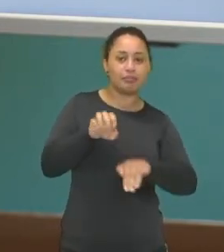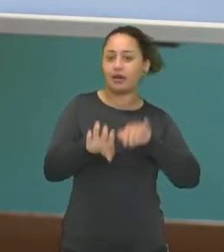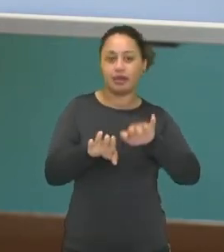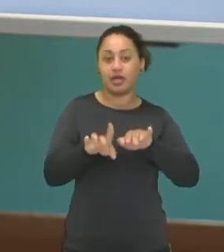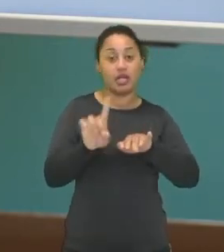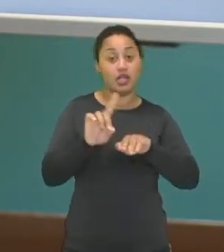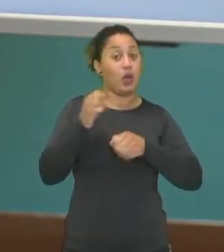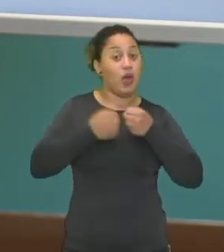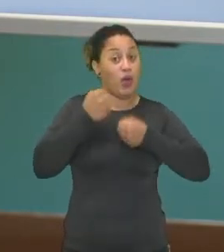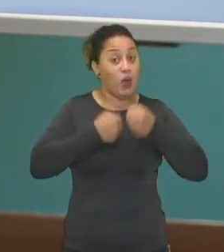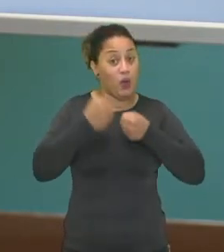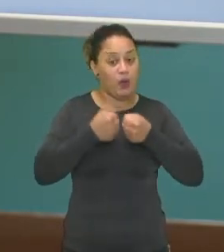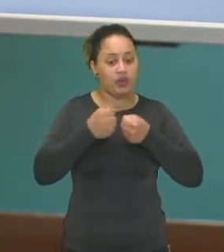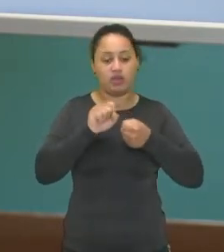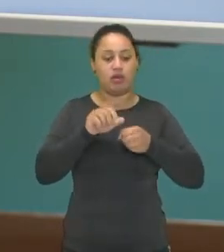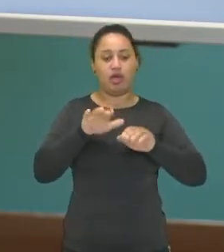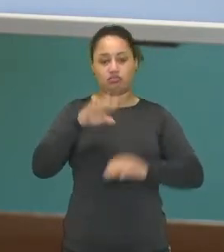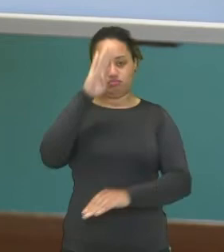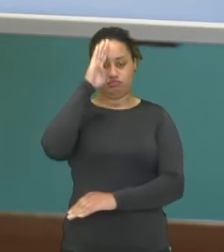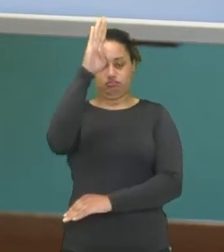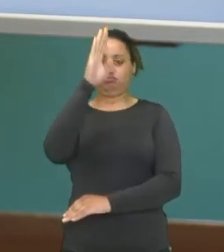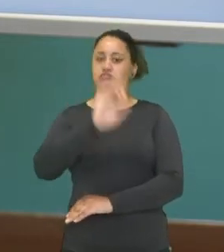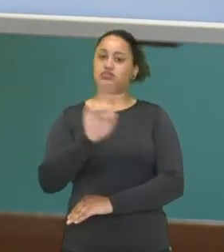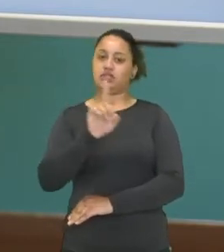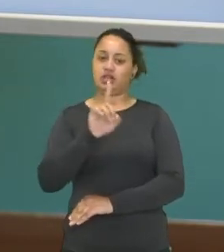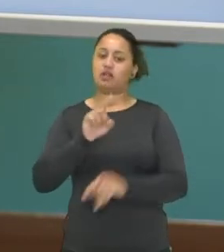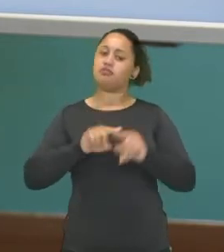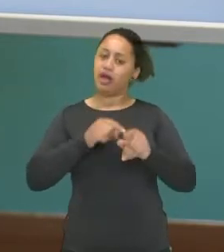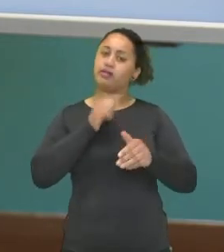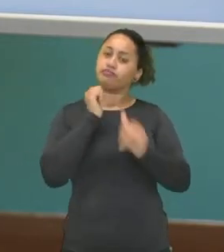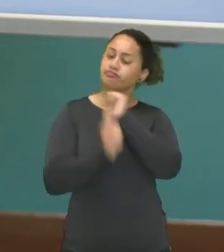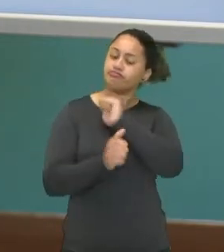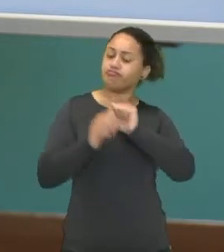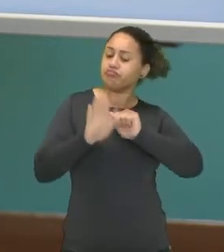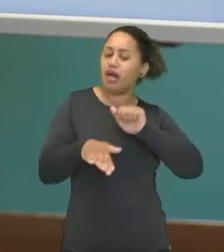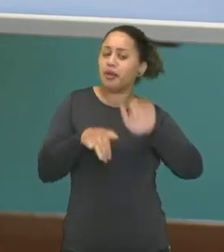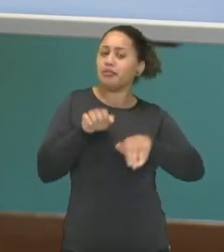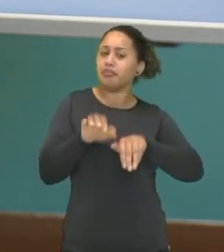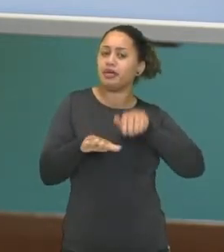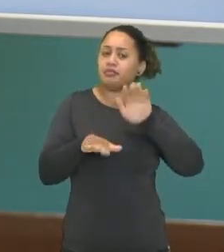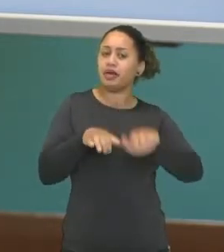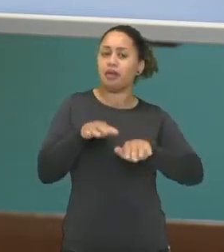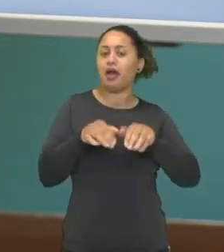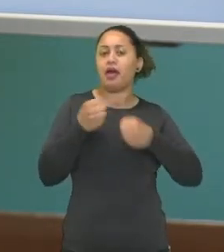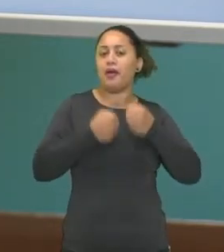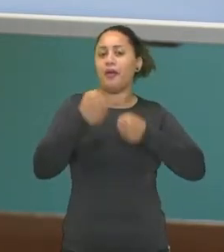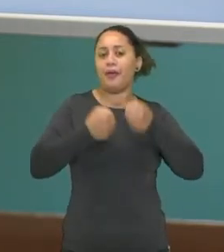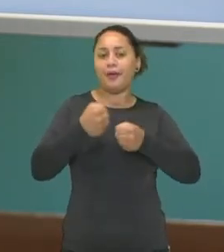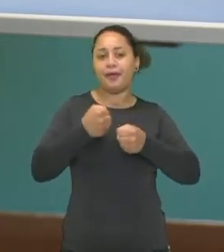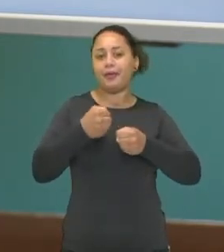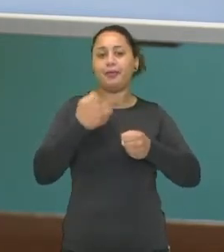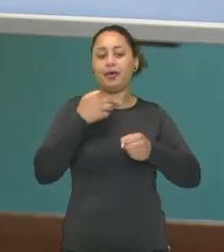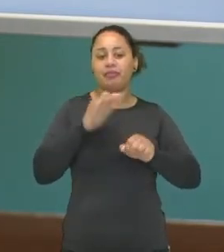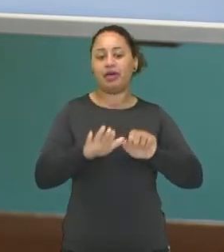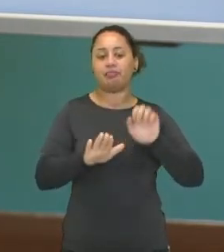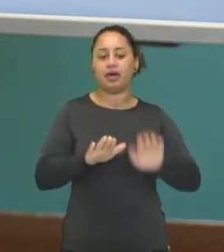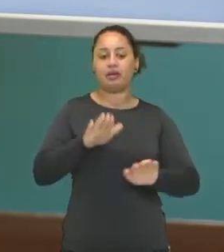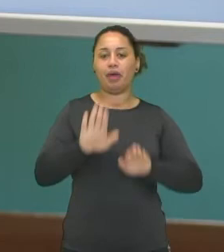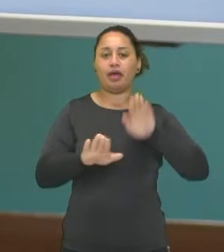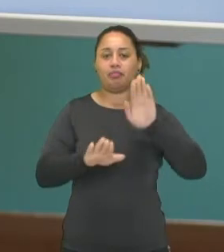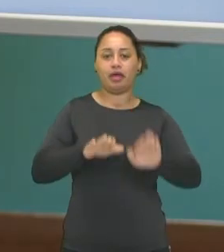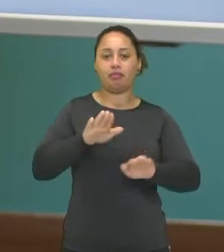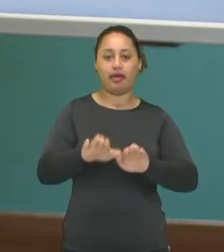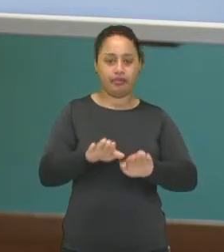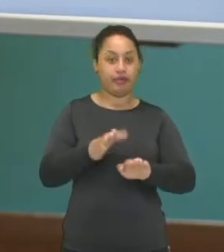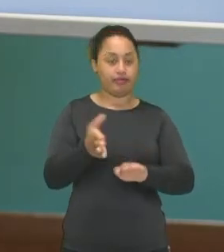estamos falando de militares aqui, de soldados, sim, de atletas, tá? Que no lugar de correr vão marchar. Vamos então